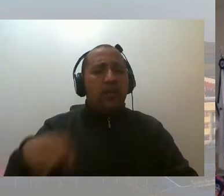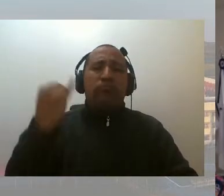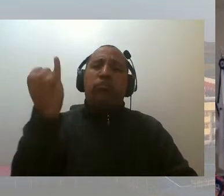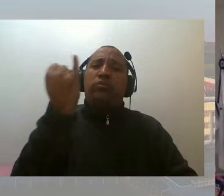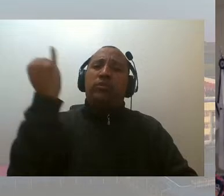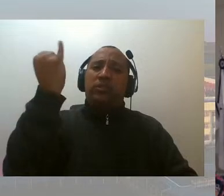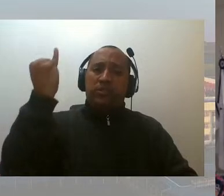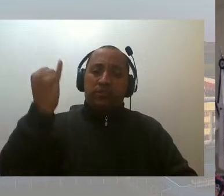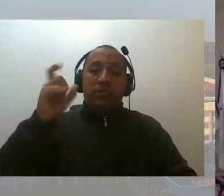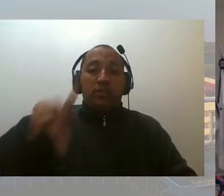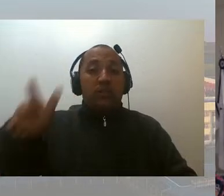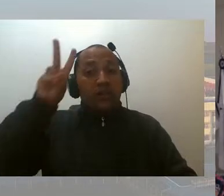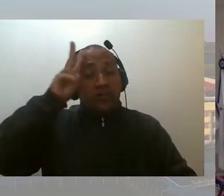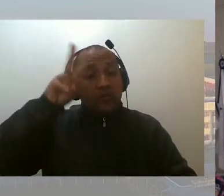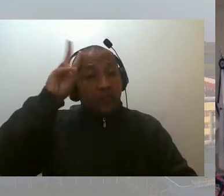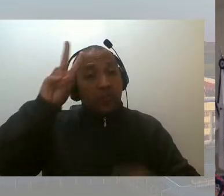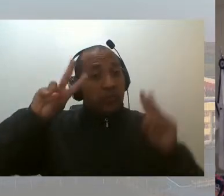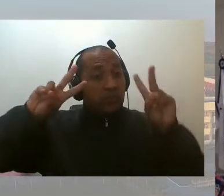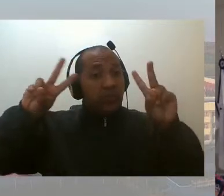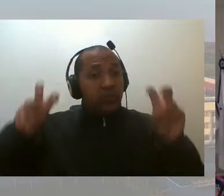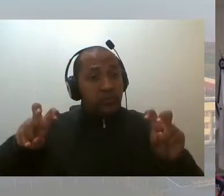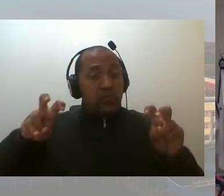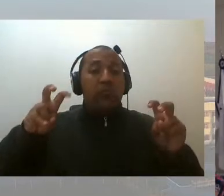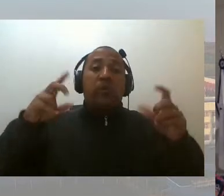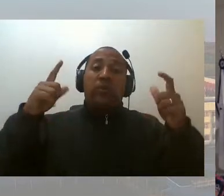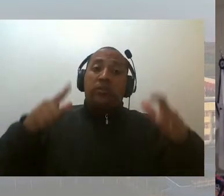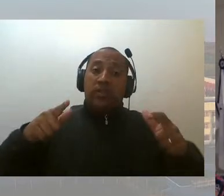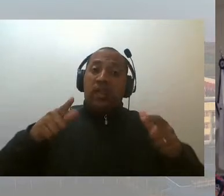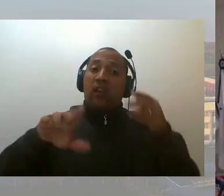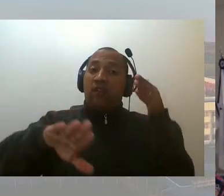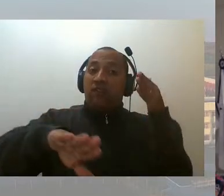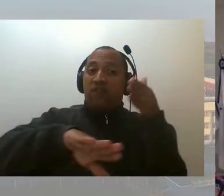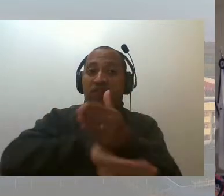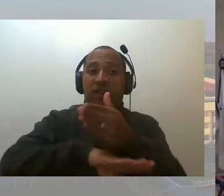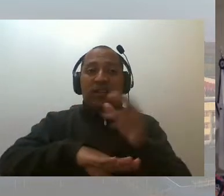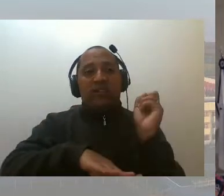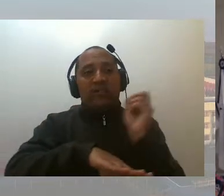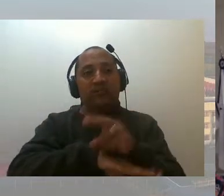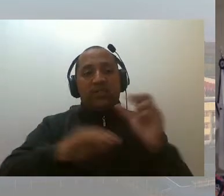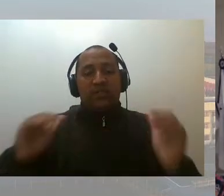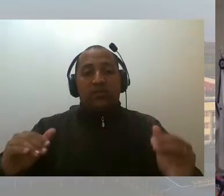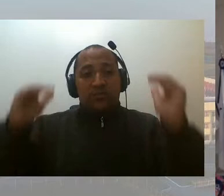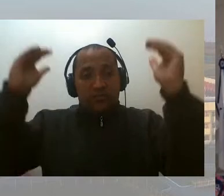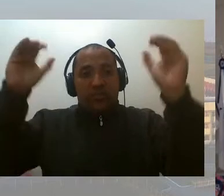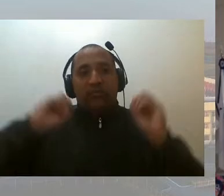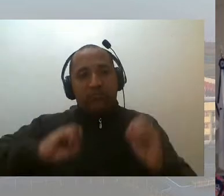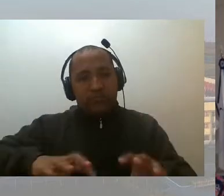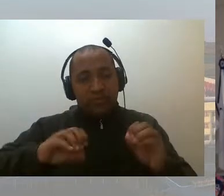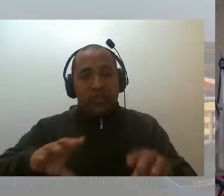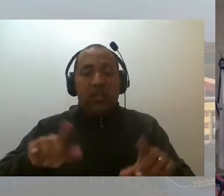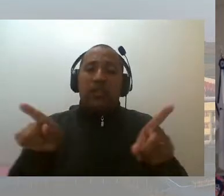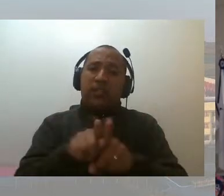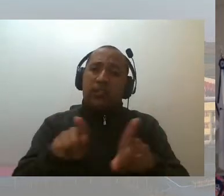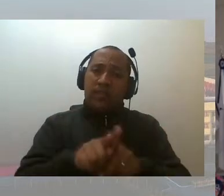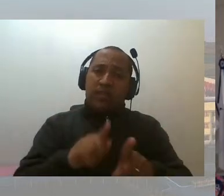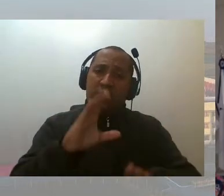pautas como o acesso amplo ao ensino superior, a manutenção das cotas